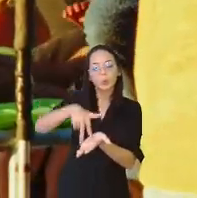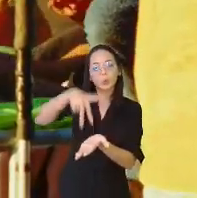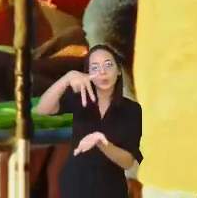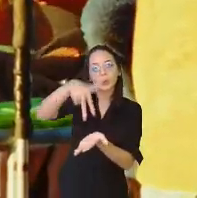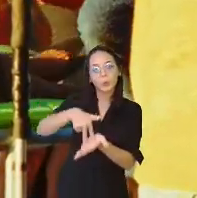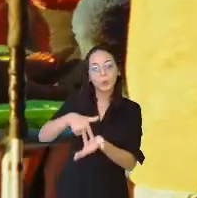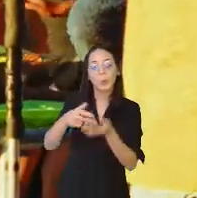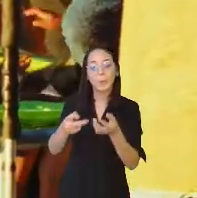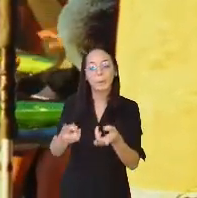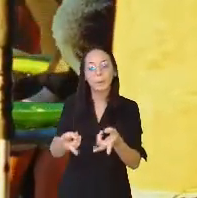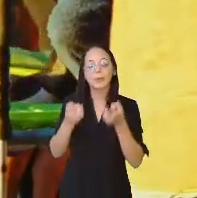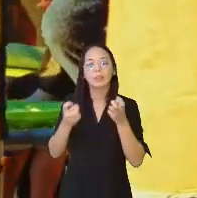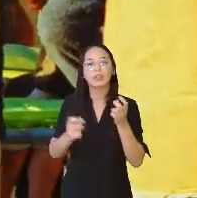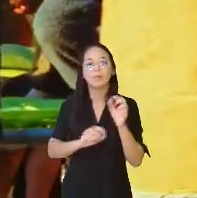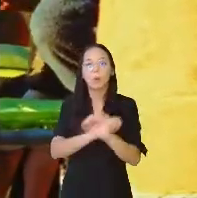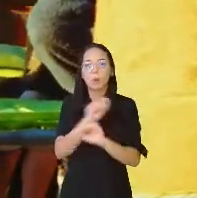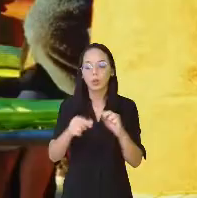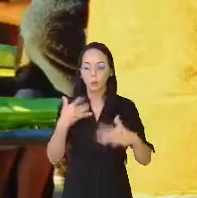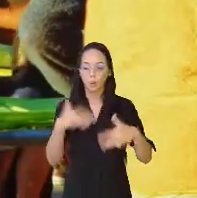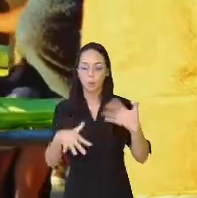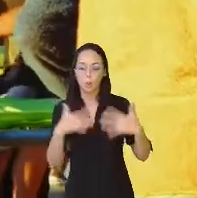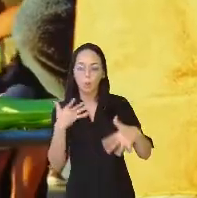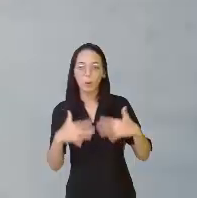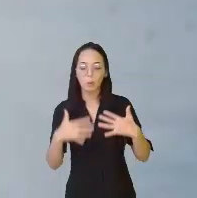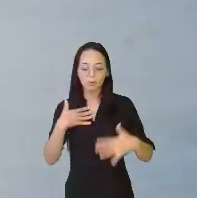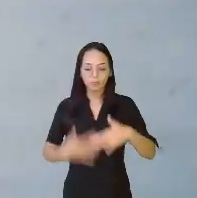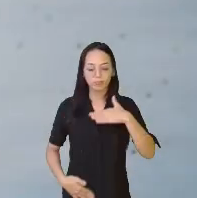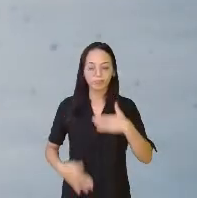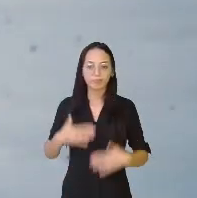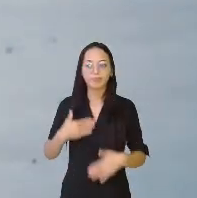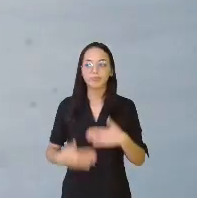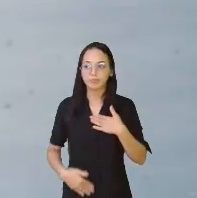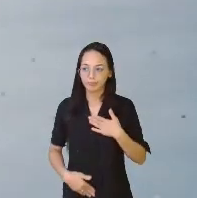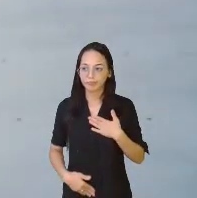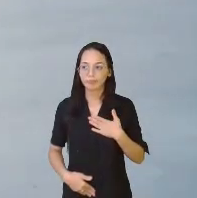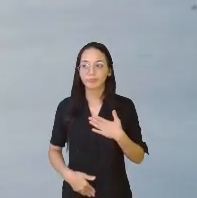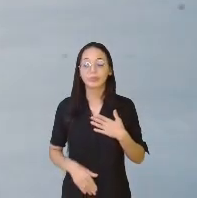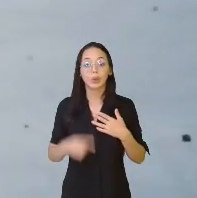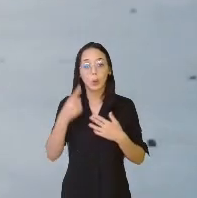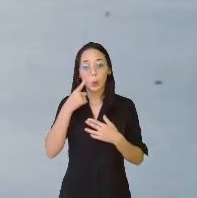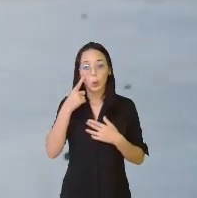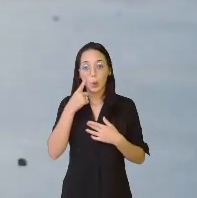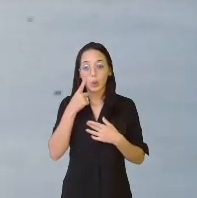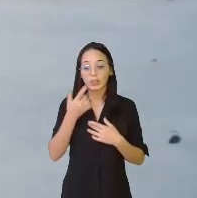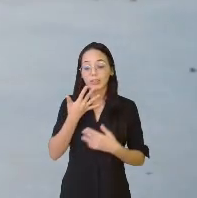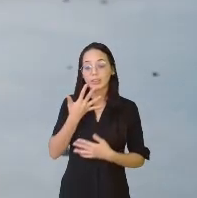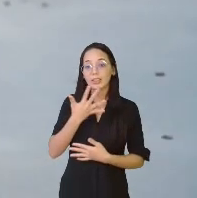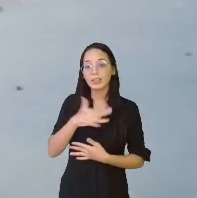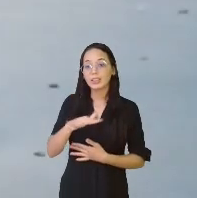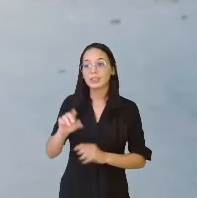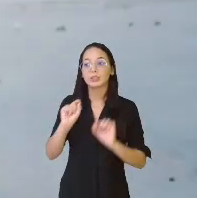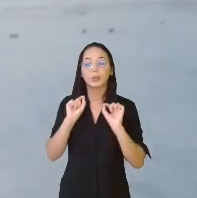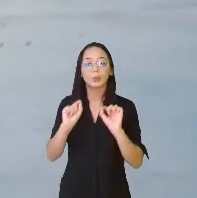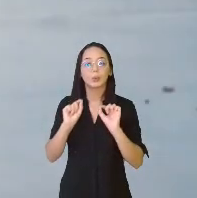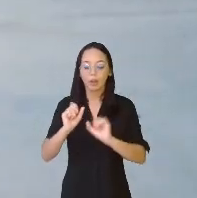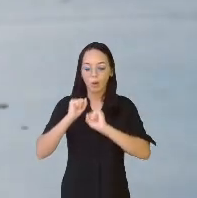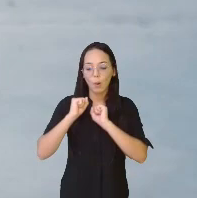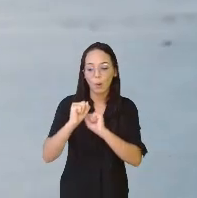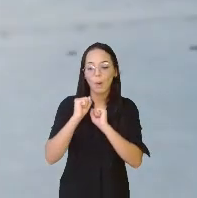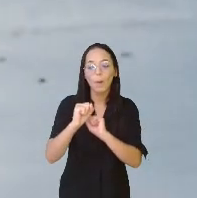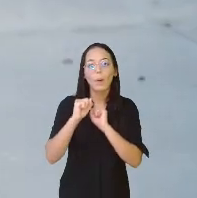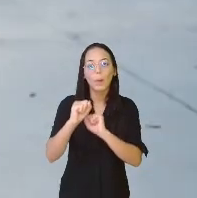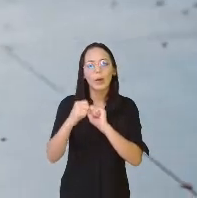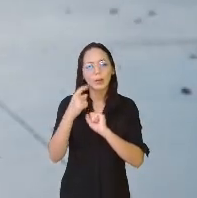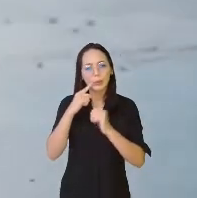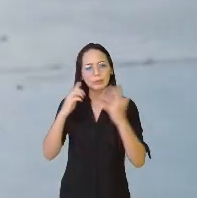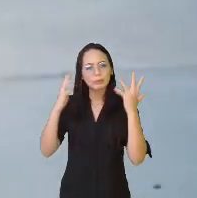Percebam como está em funcionamento o sistema locomotor. Na próxima imagem, nós temos uma criança correndo. Veja